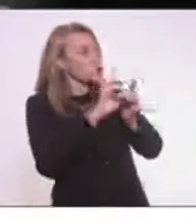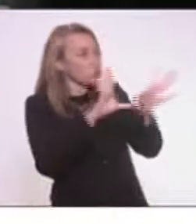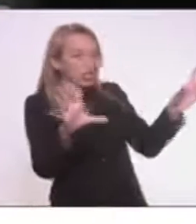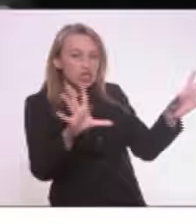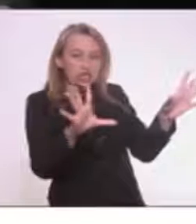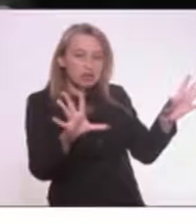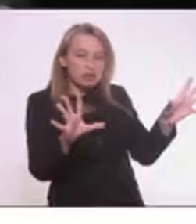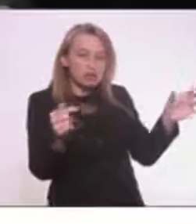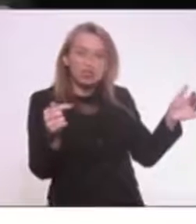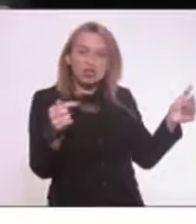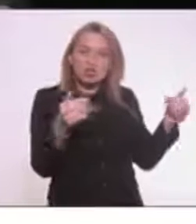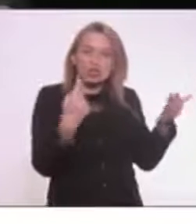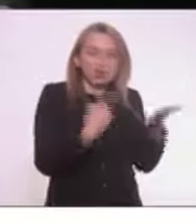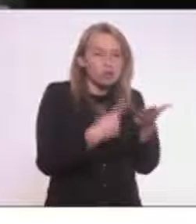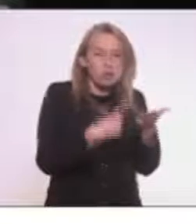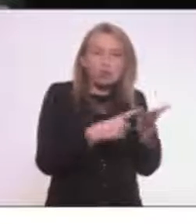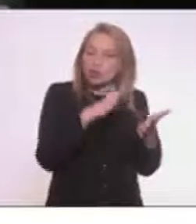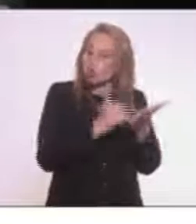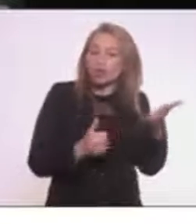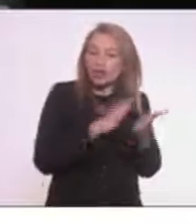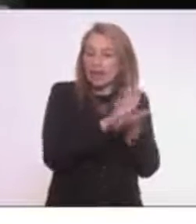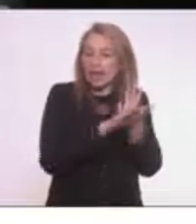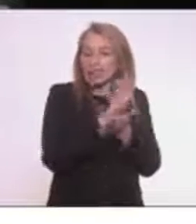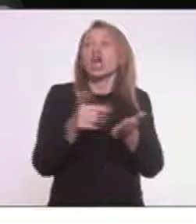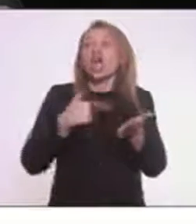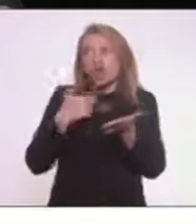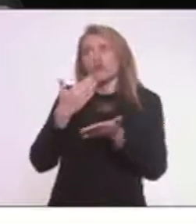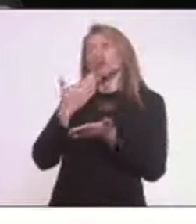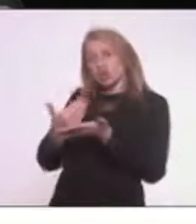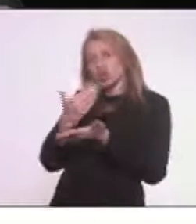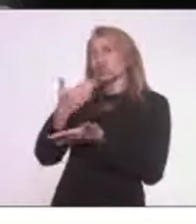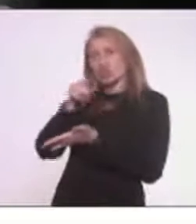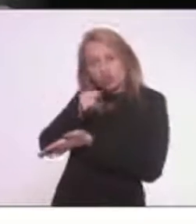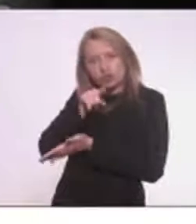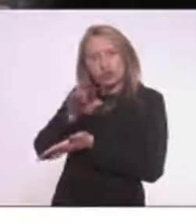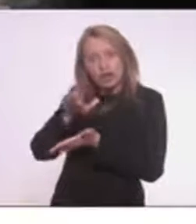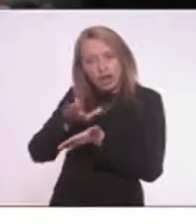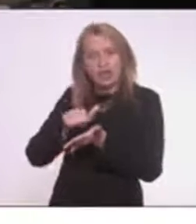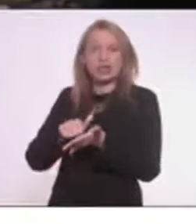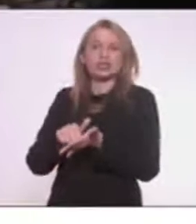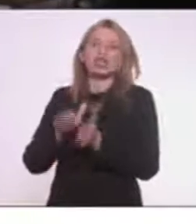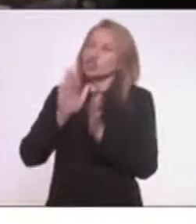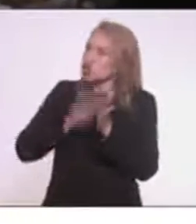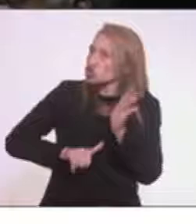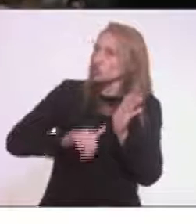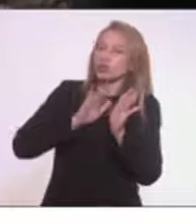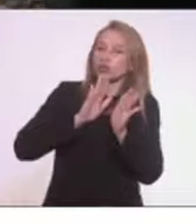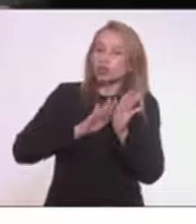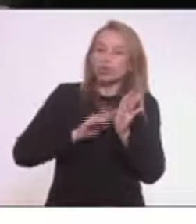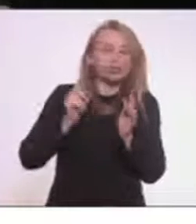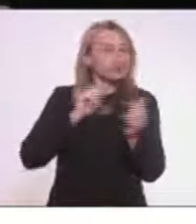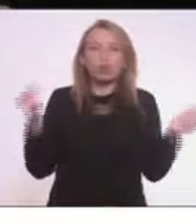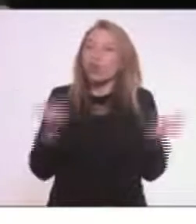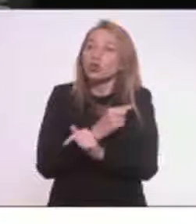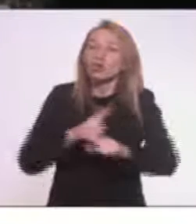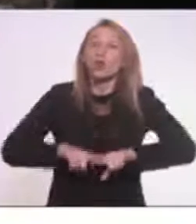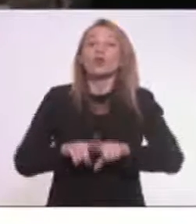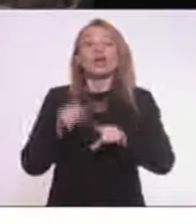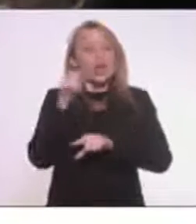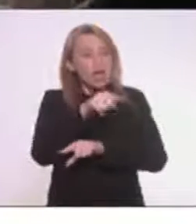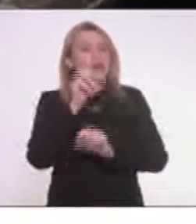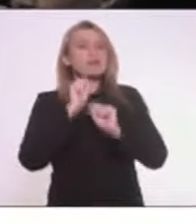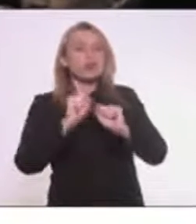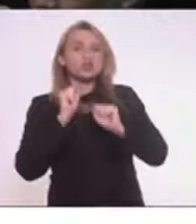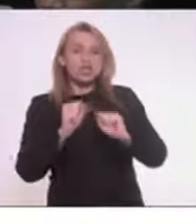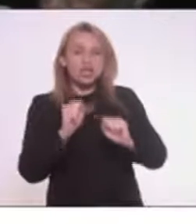ele não concordou em retirar, eu fiz o apelo a ele. Eu fiz o apelo a ele, ele retirou uma, e ele não concordou, e ele poderia